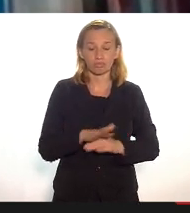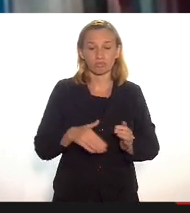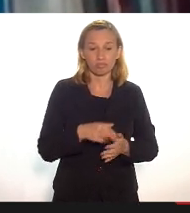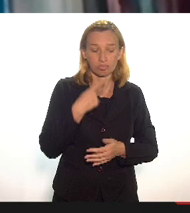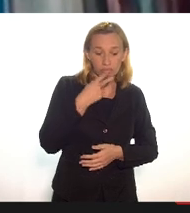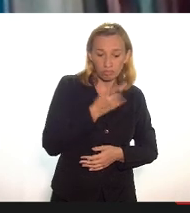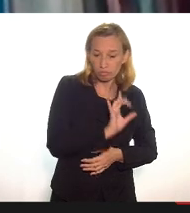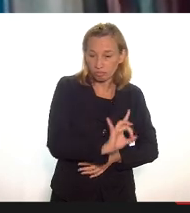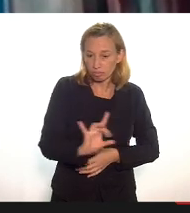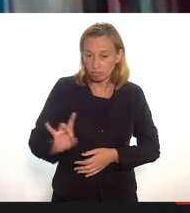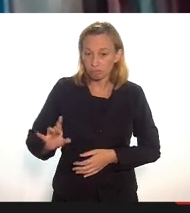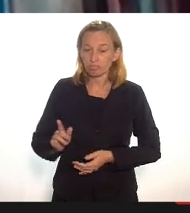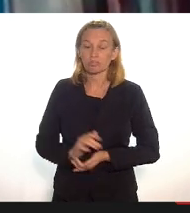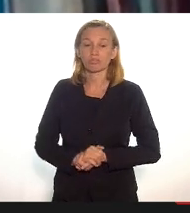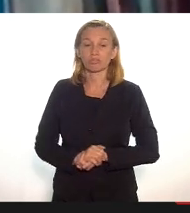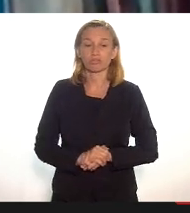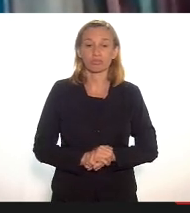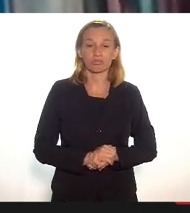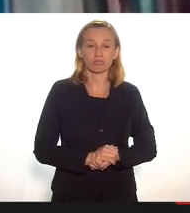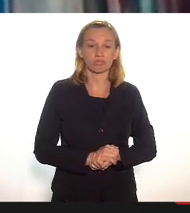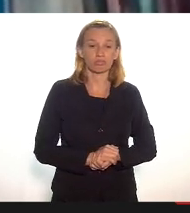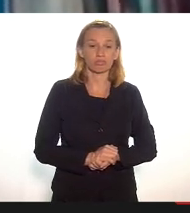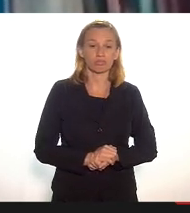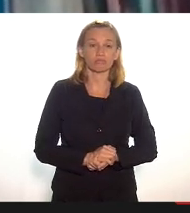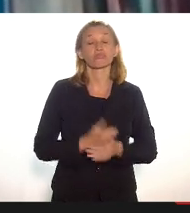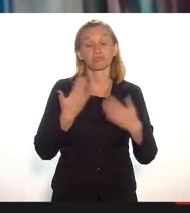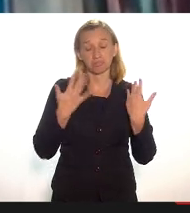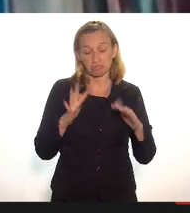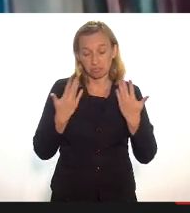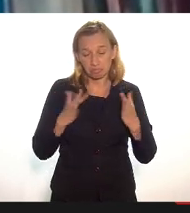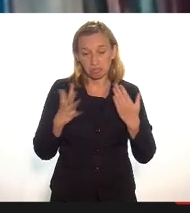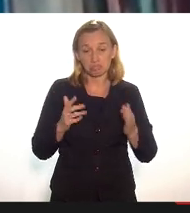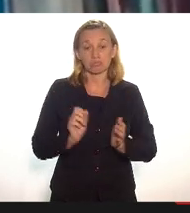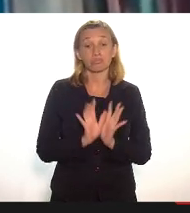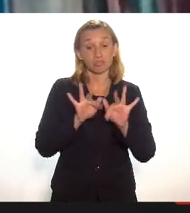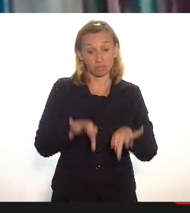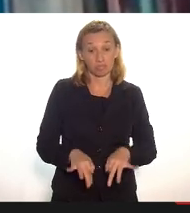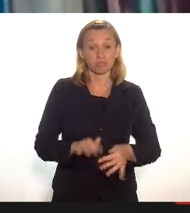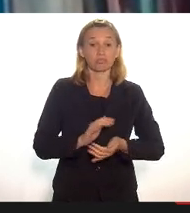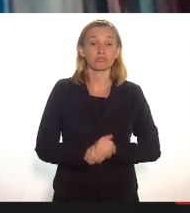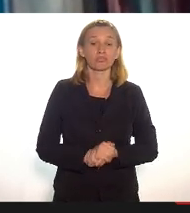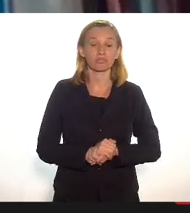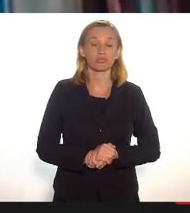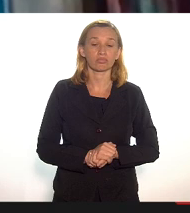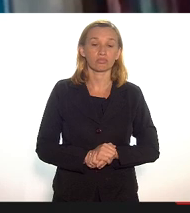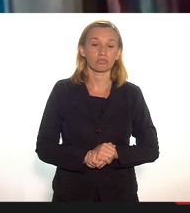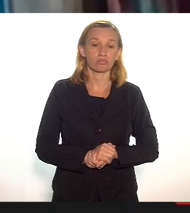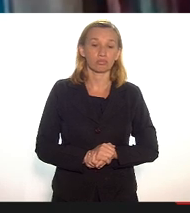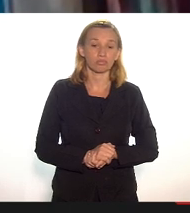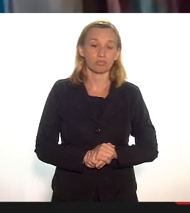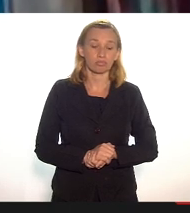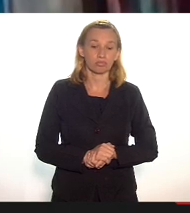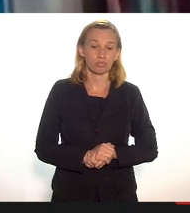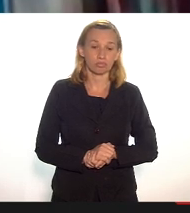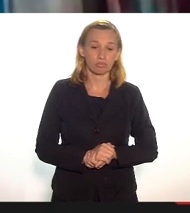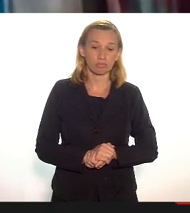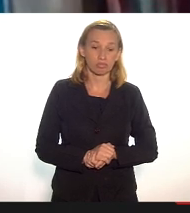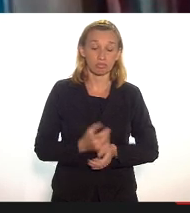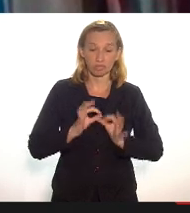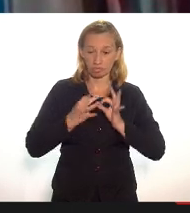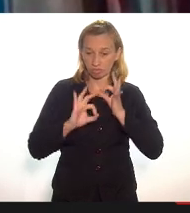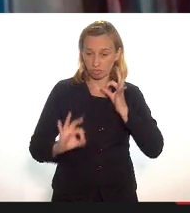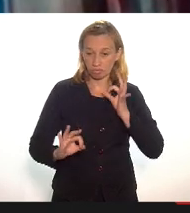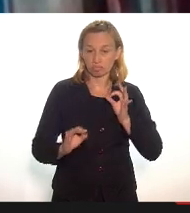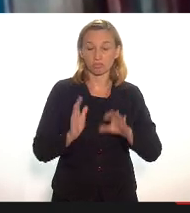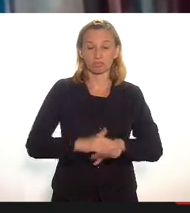foram, que me antecederam, né? E parabenizar, e queria encerrar, né? Não gostaria de me alongar